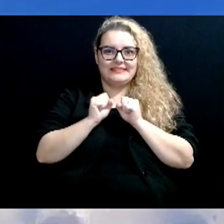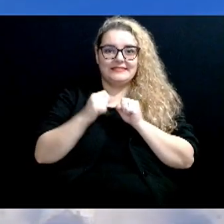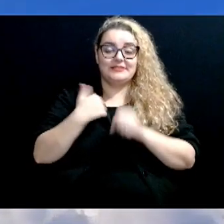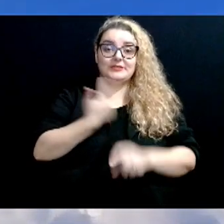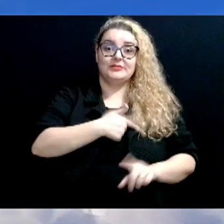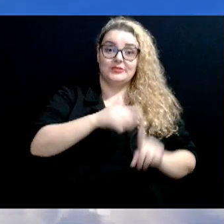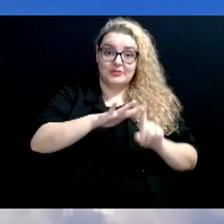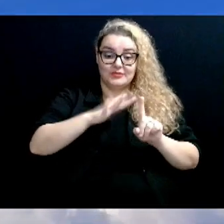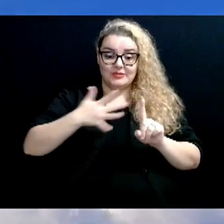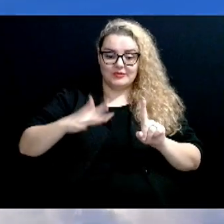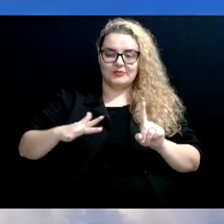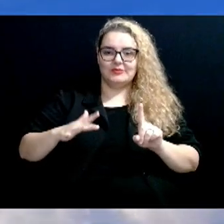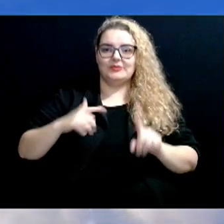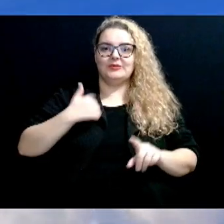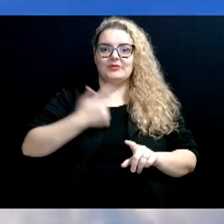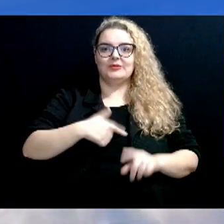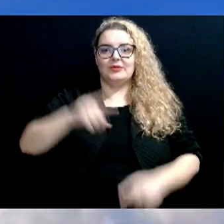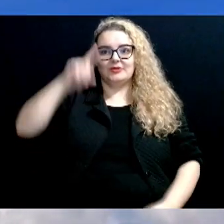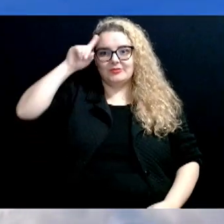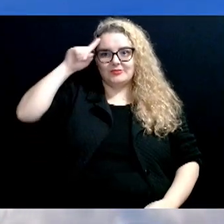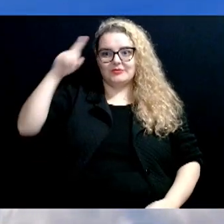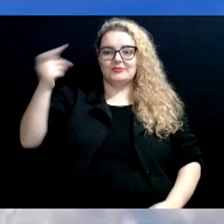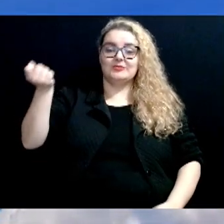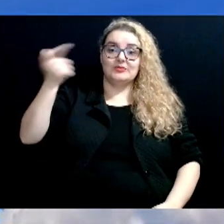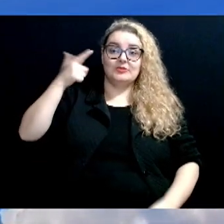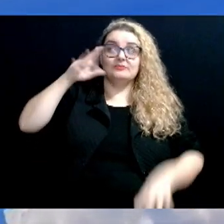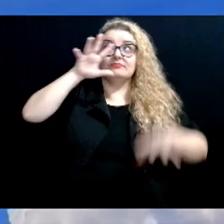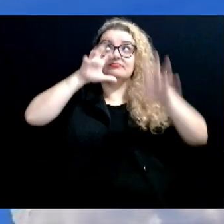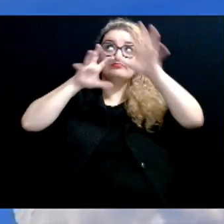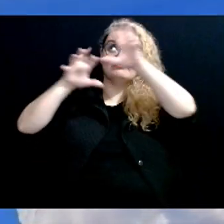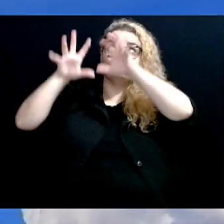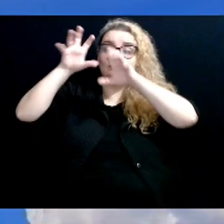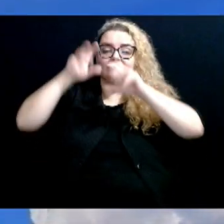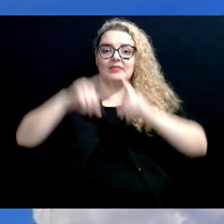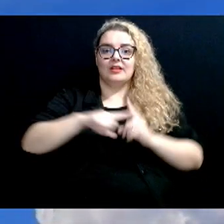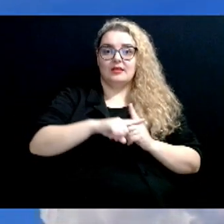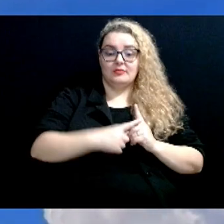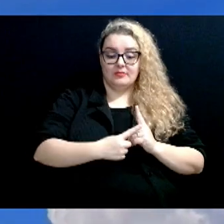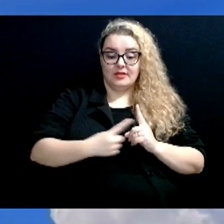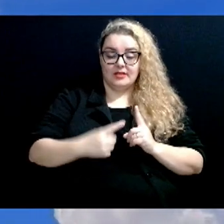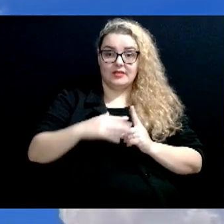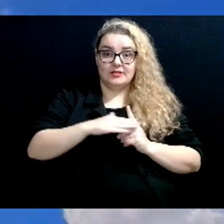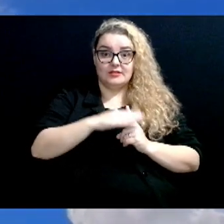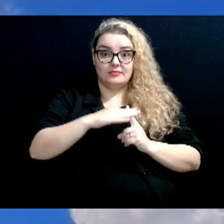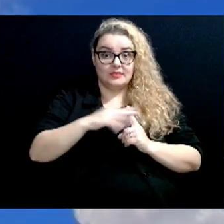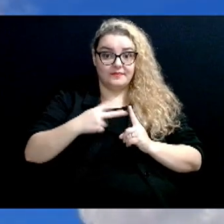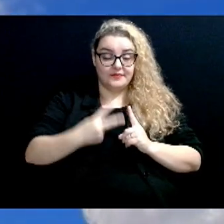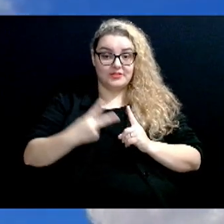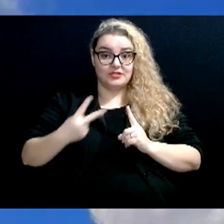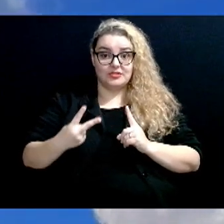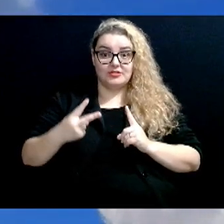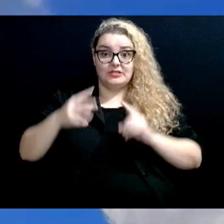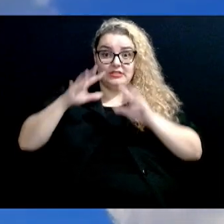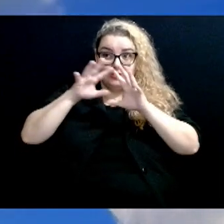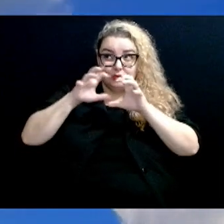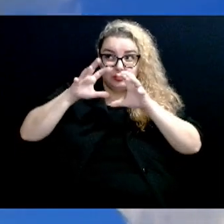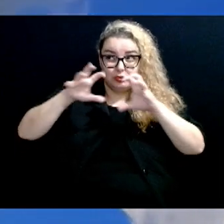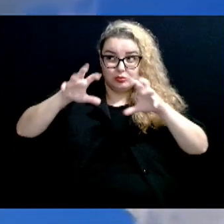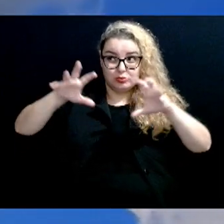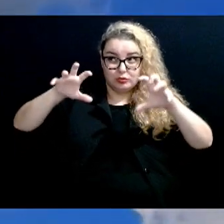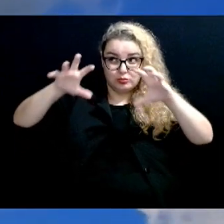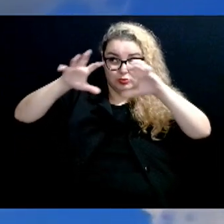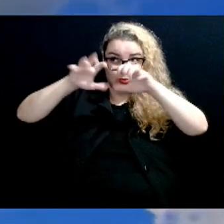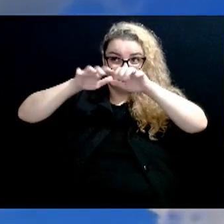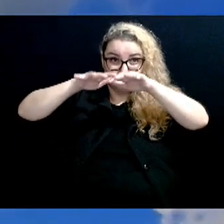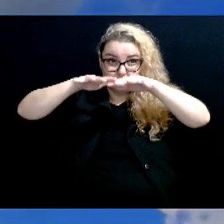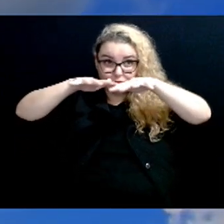nós temos um dia de sol com algumas nuvens, a mínima 11, máxima 22 graus, uma neblina agora pela manhã, né? E